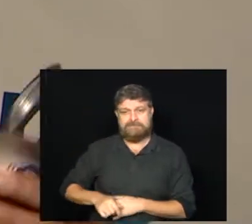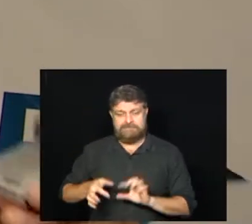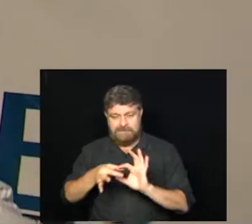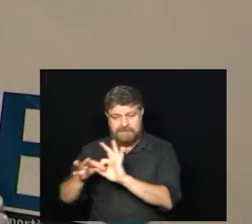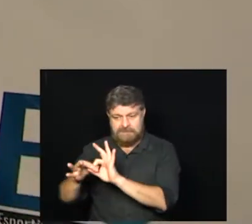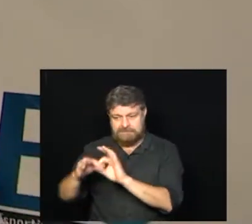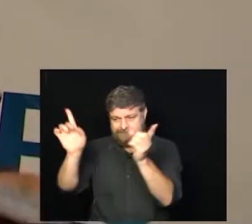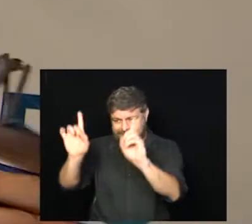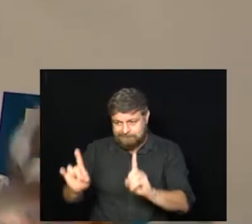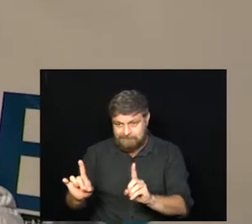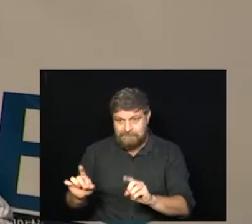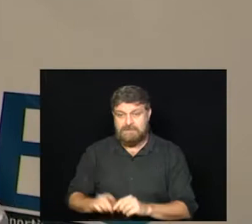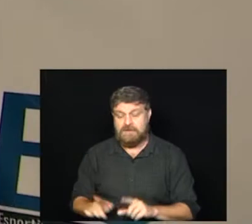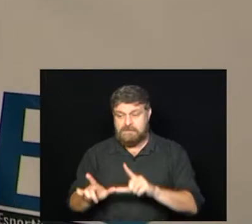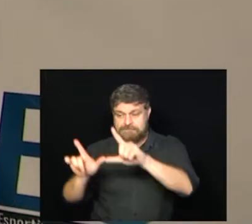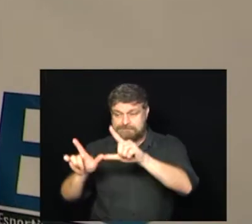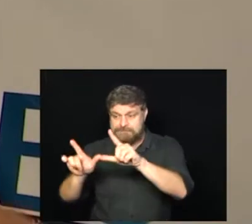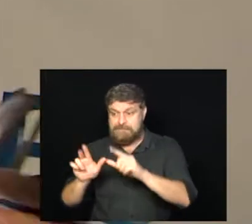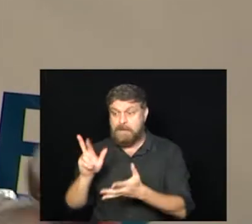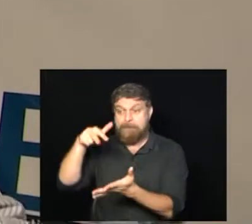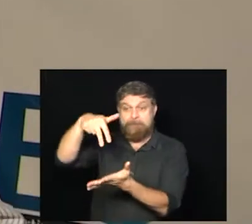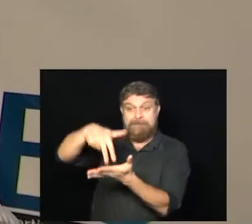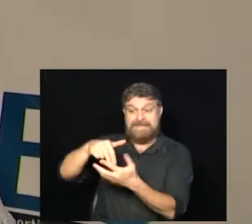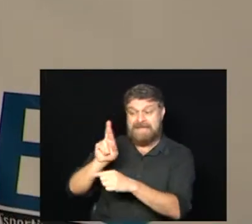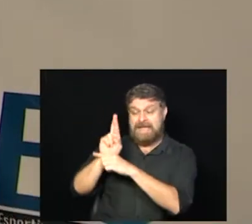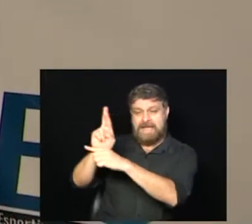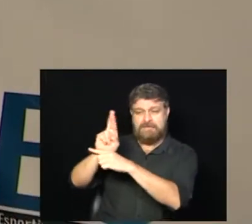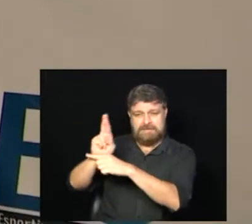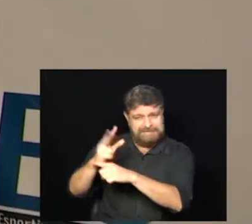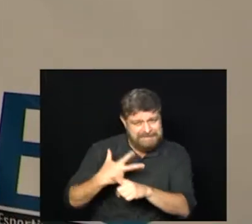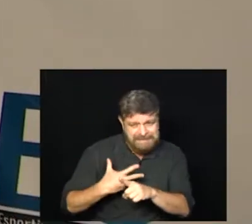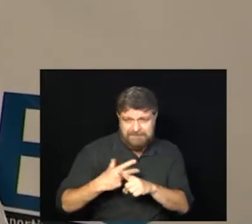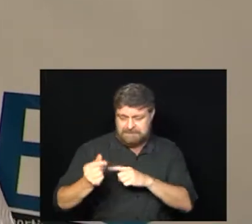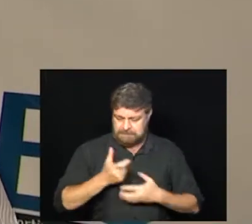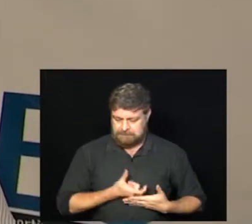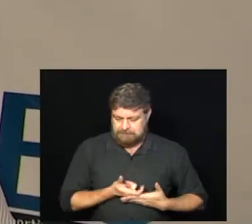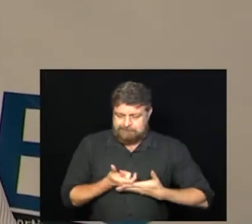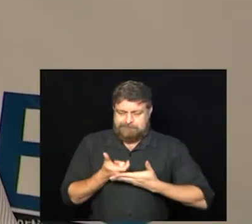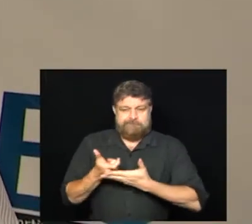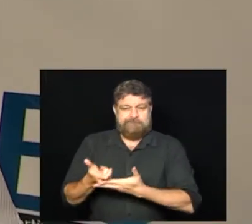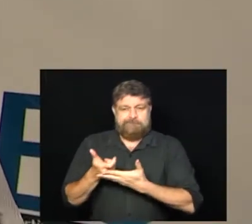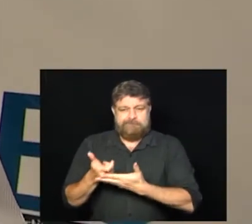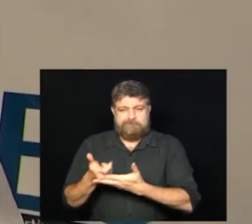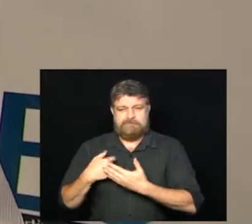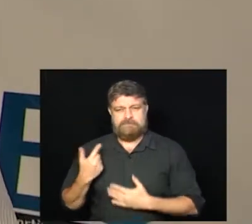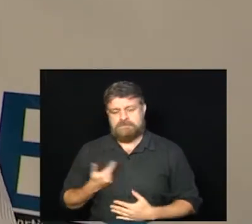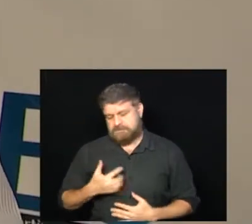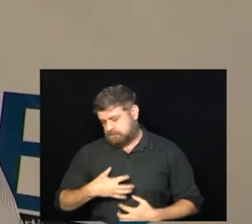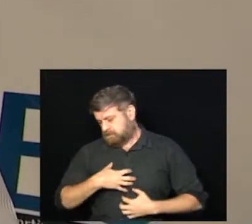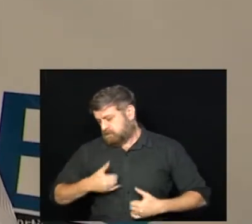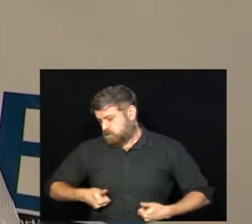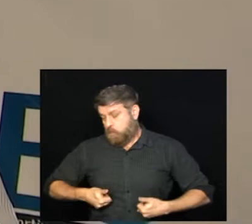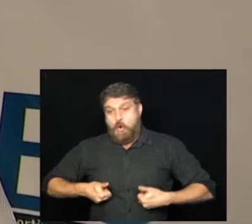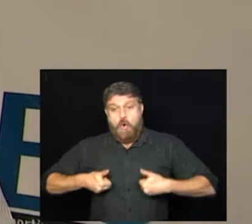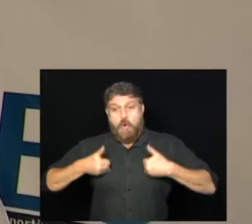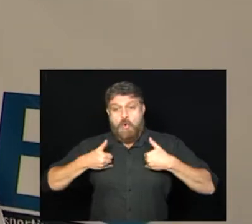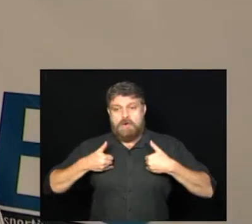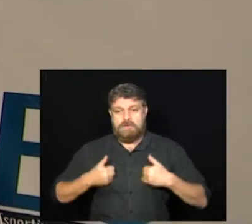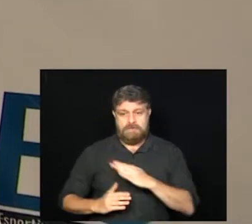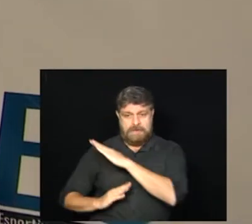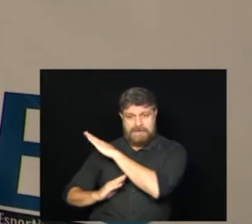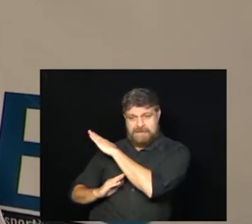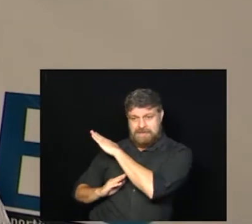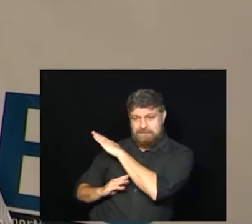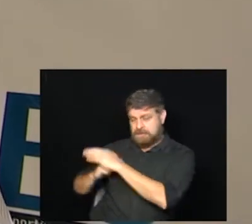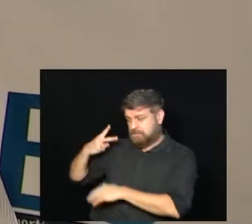que estiveram lá representando a nação, conquistando prêmios, né? É um motivo de orgulho. E a Câmara, nesse